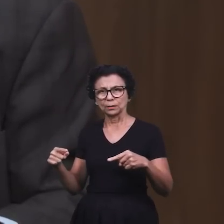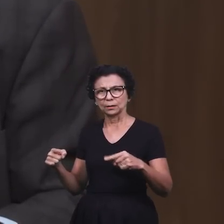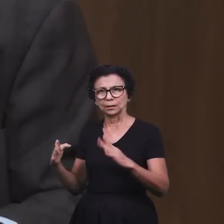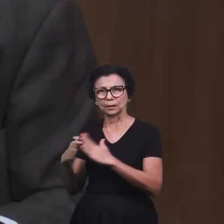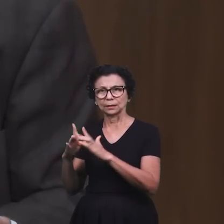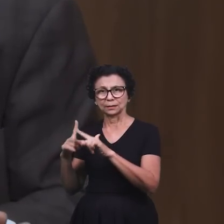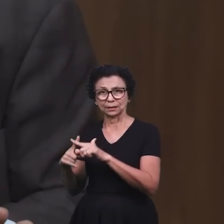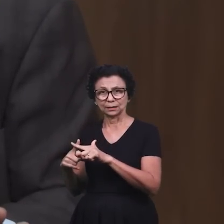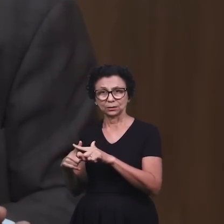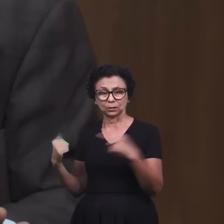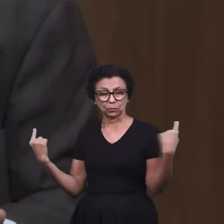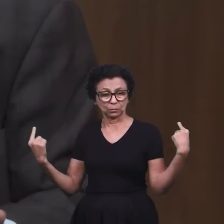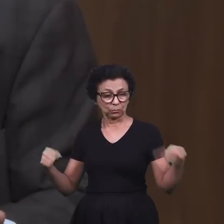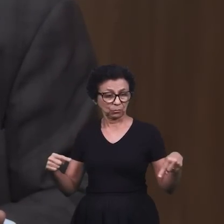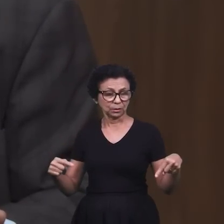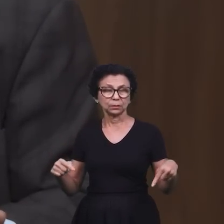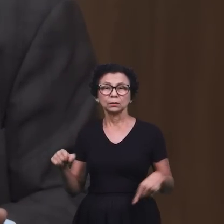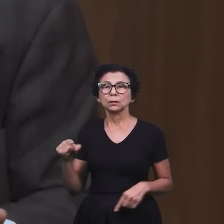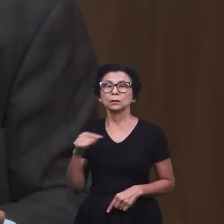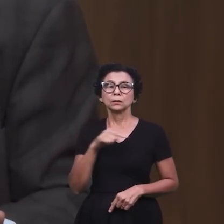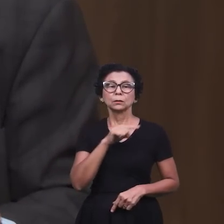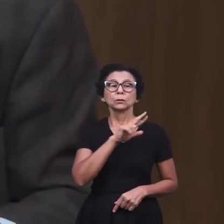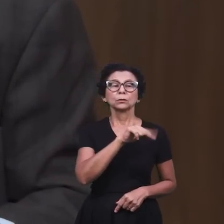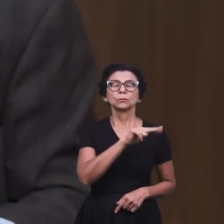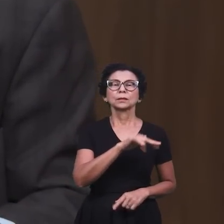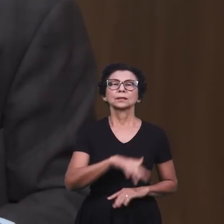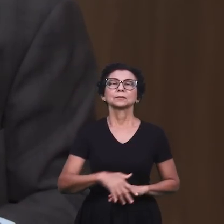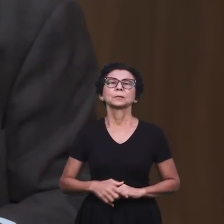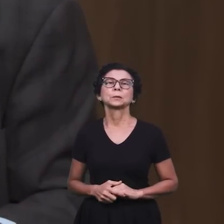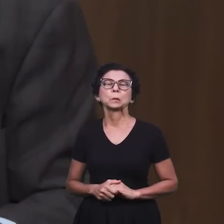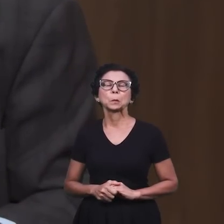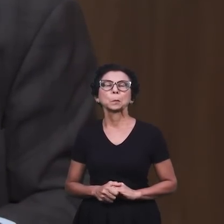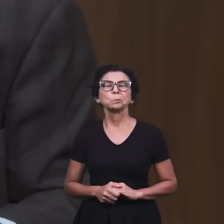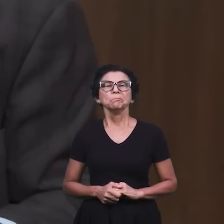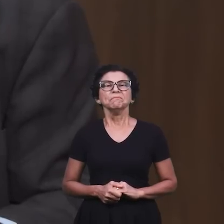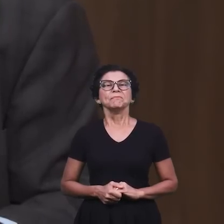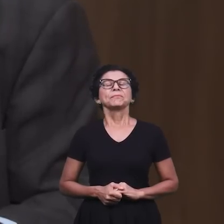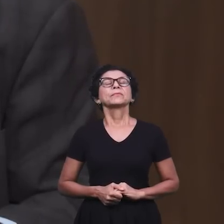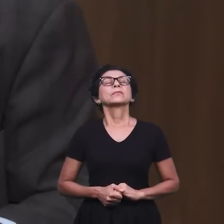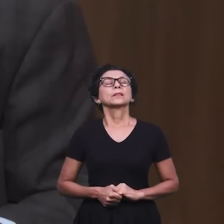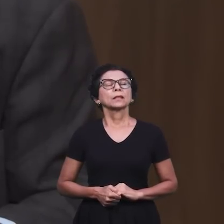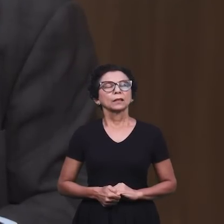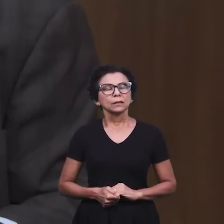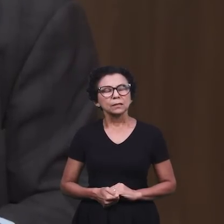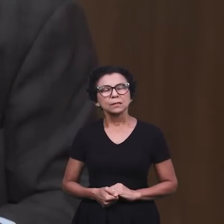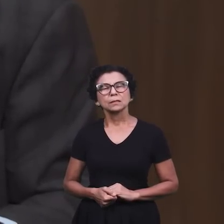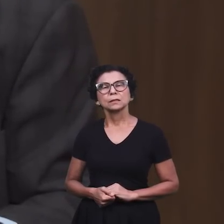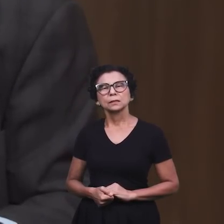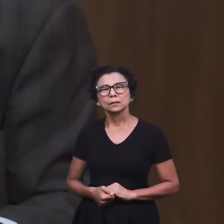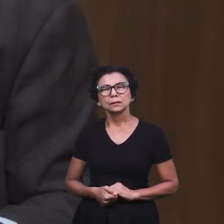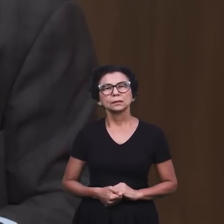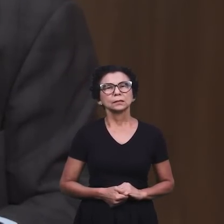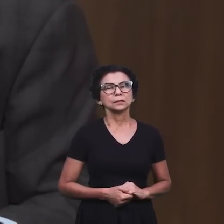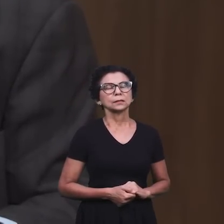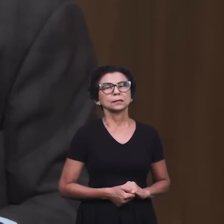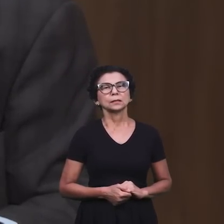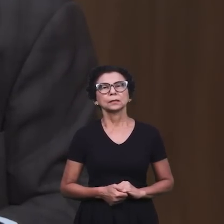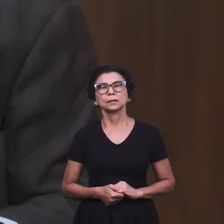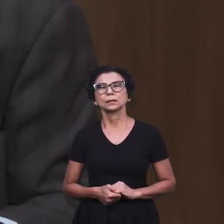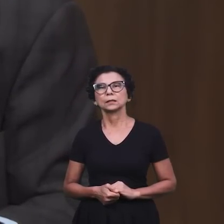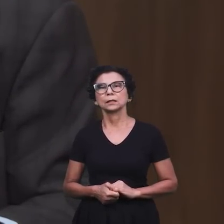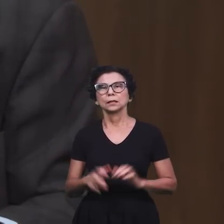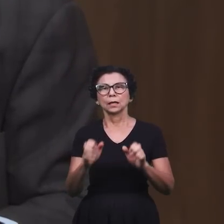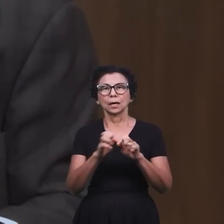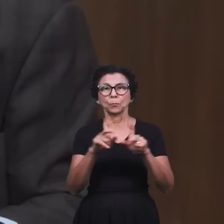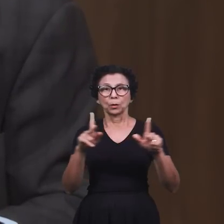essa. E os servos vão vencer. Venceram pela palavra e pelo sangue. Aqui Apocalipse fala